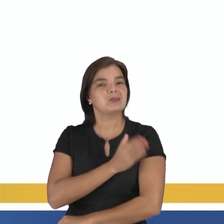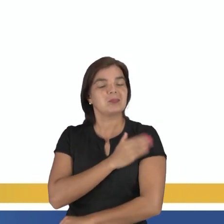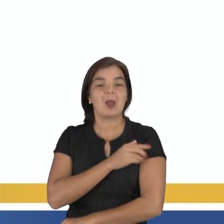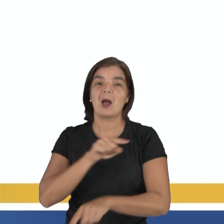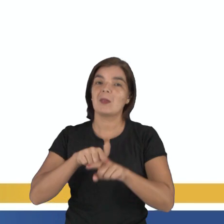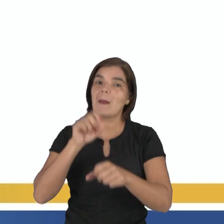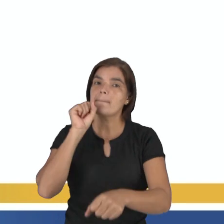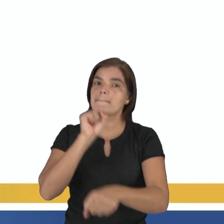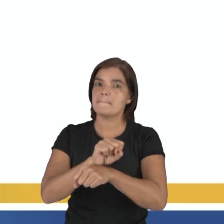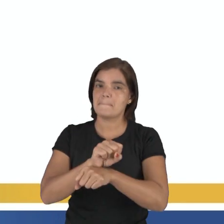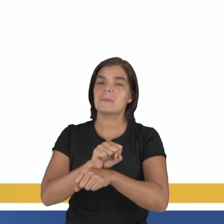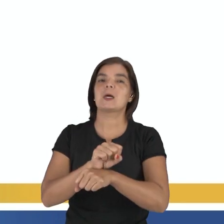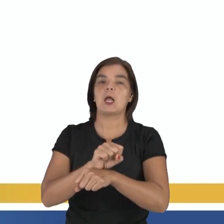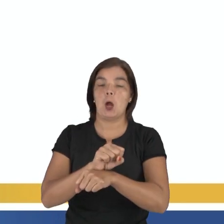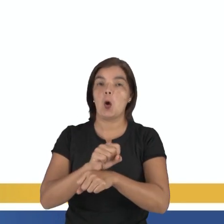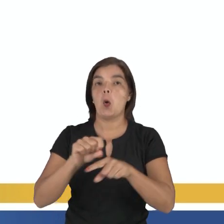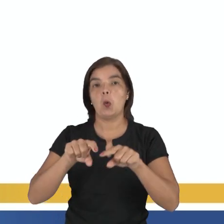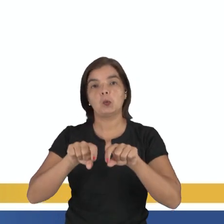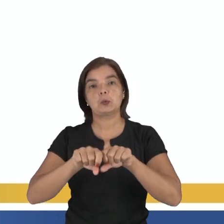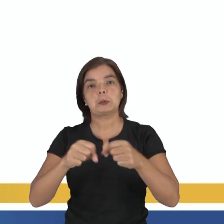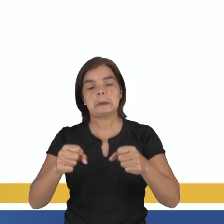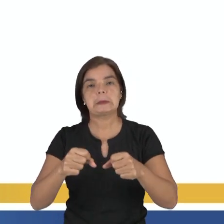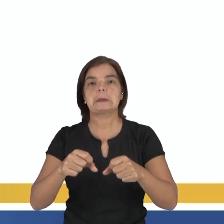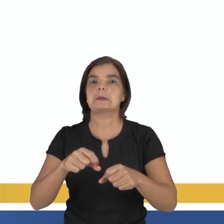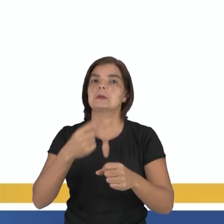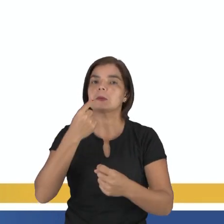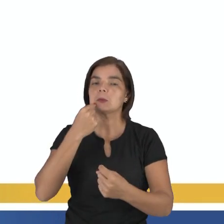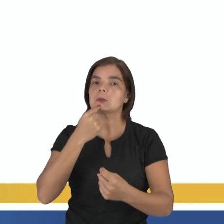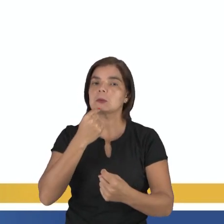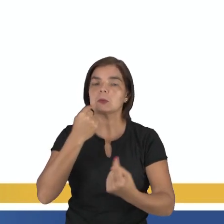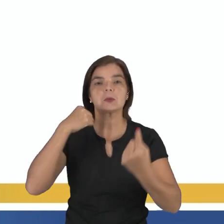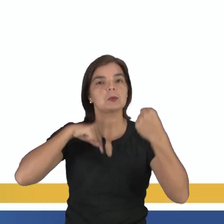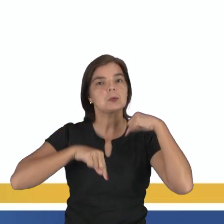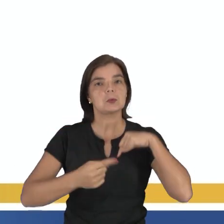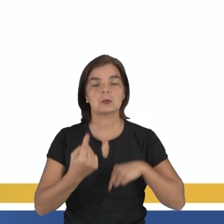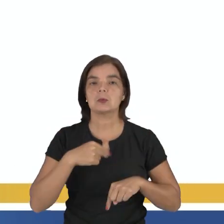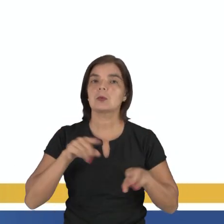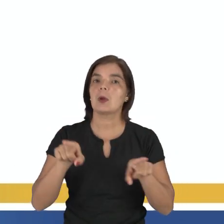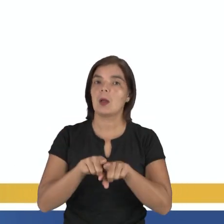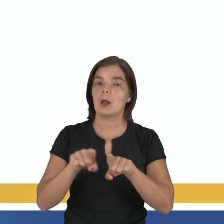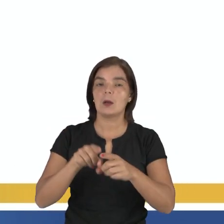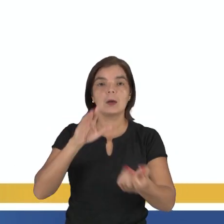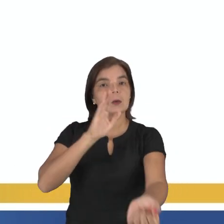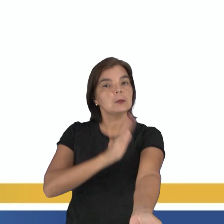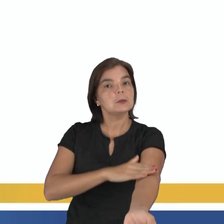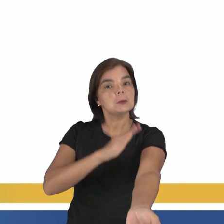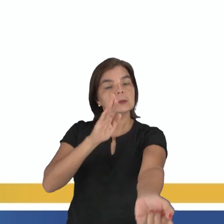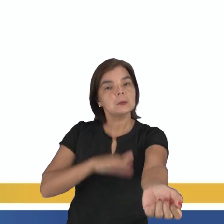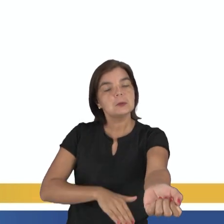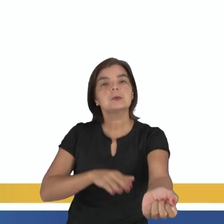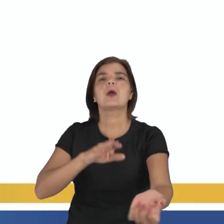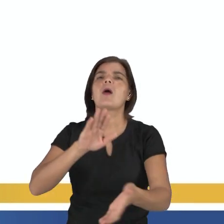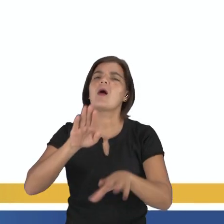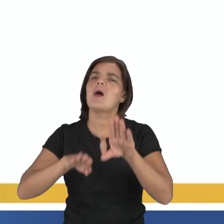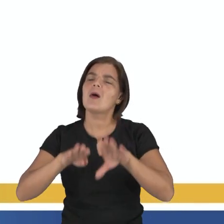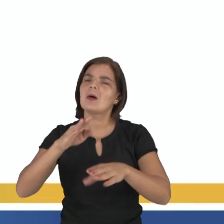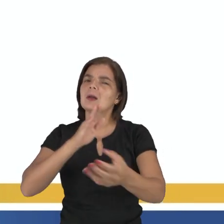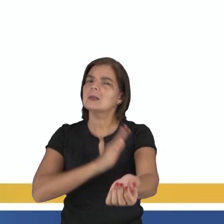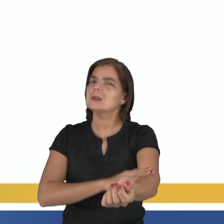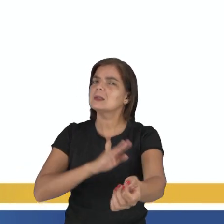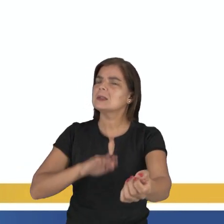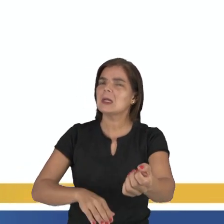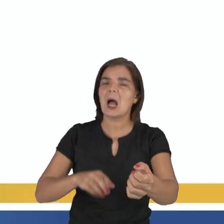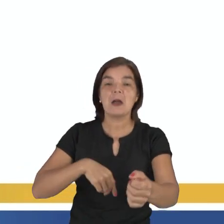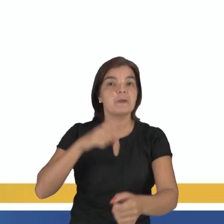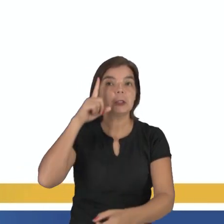ocasionar infarto, romper artérias e aí vários outros problemas. Falando da hipotensão, o que a gente tem? Em muitos casos a pressão baixa